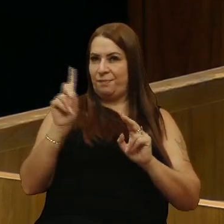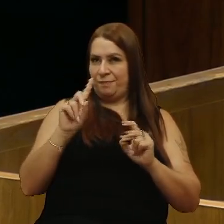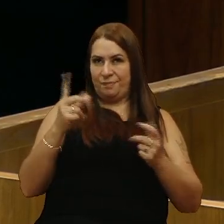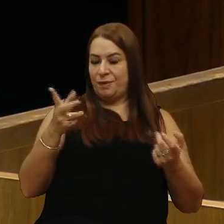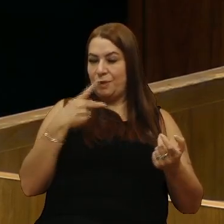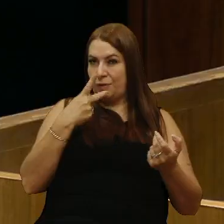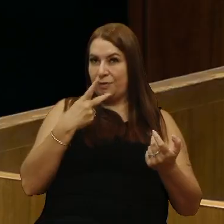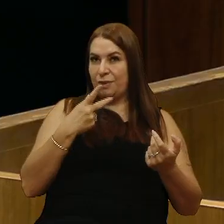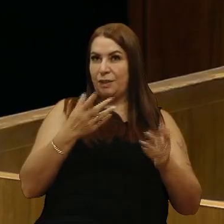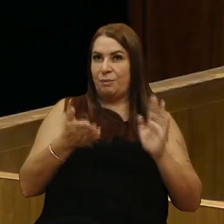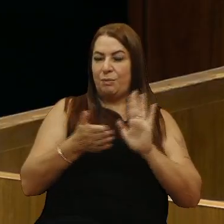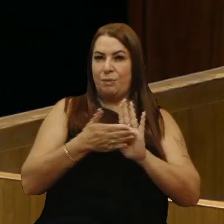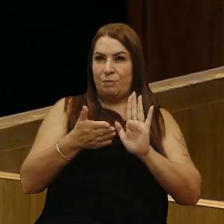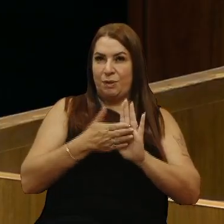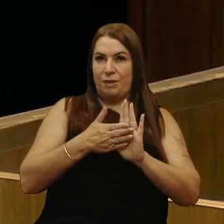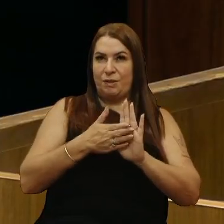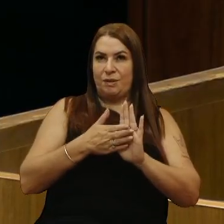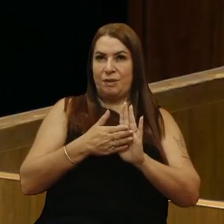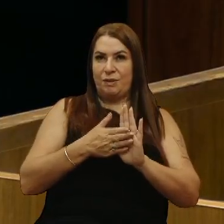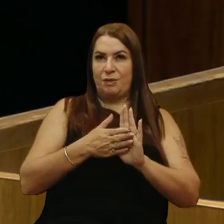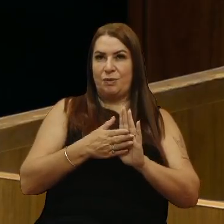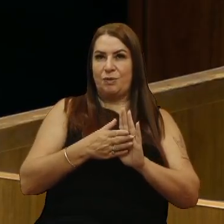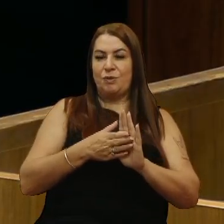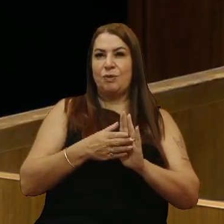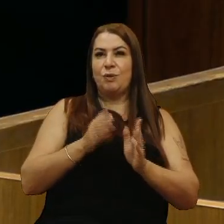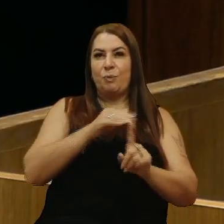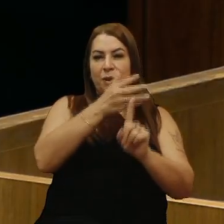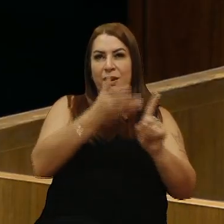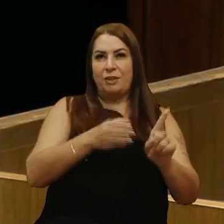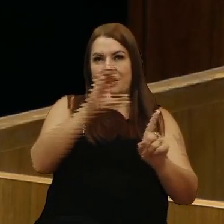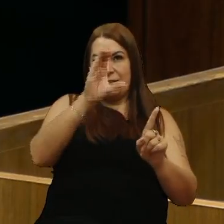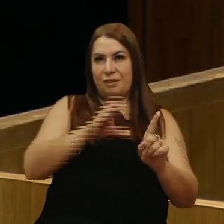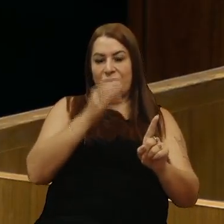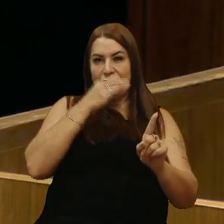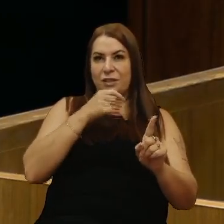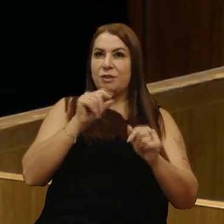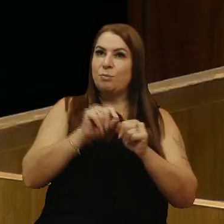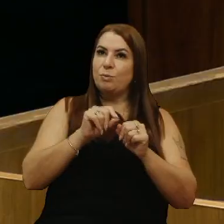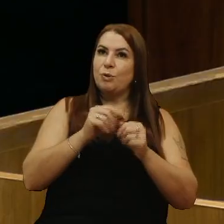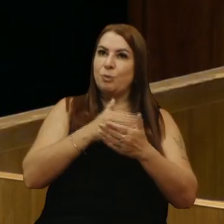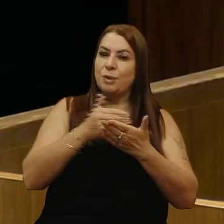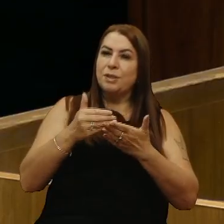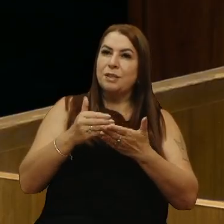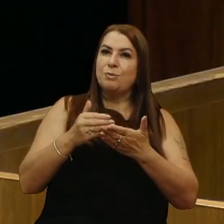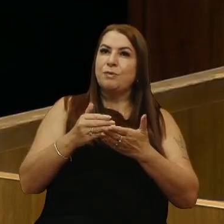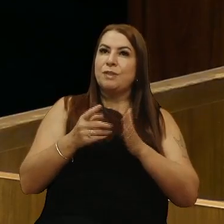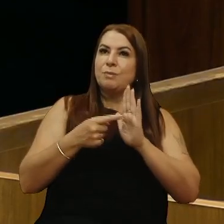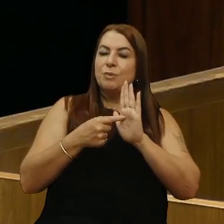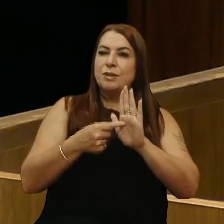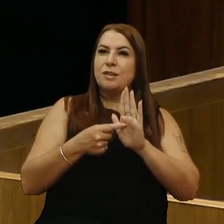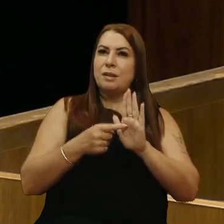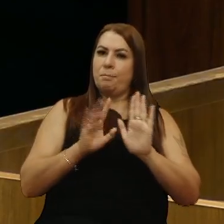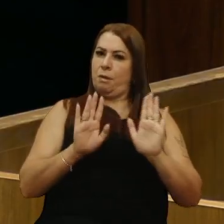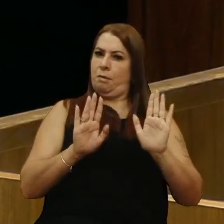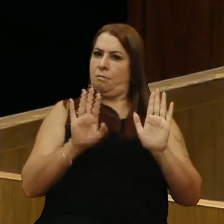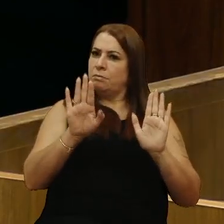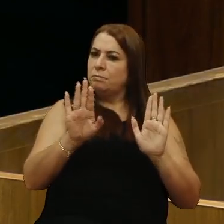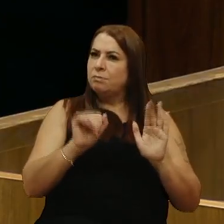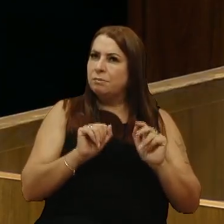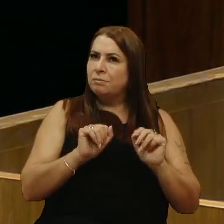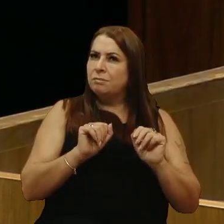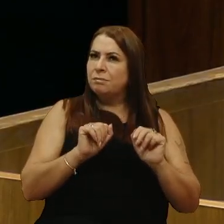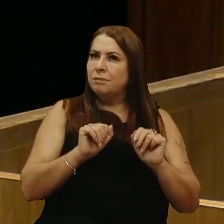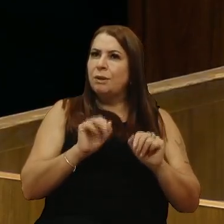que eu estou propondo o título de cidadão caxiense. É pelo bem que ele faz. Tanto que, quando nós começamos a fazer a exposição de motivos, eu digo, peraí.